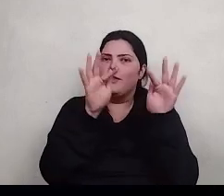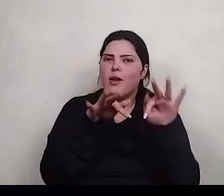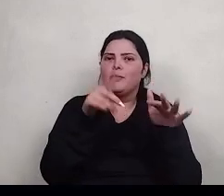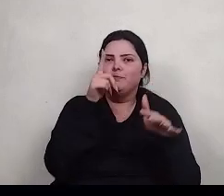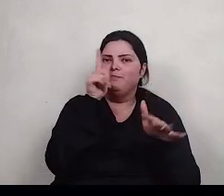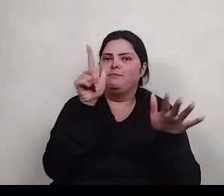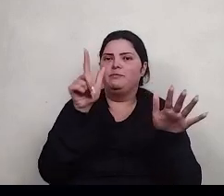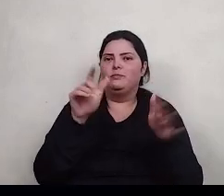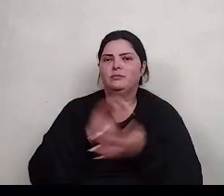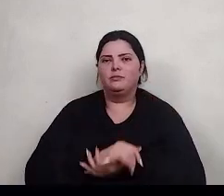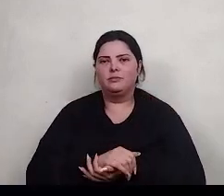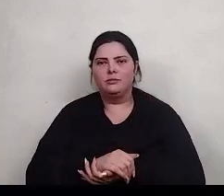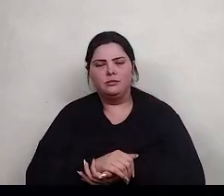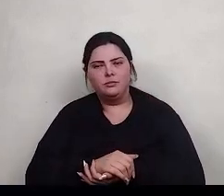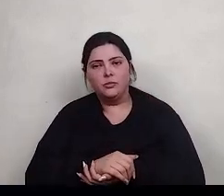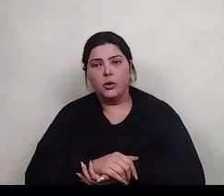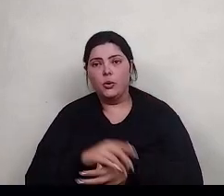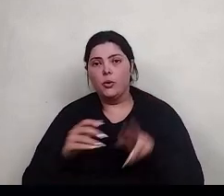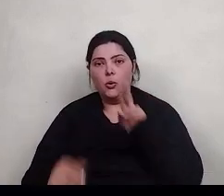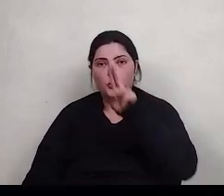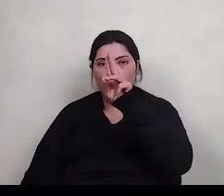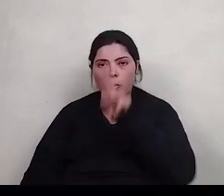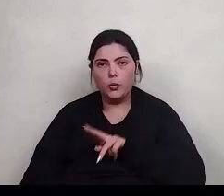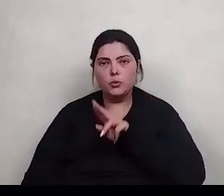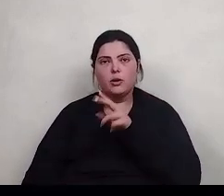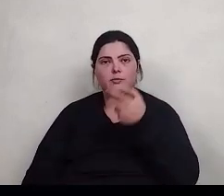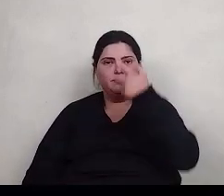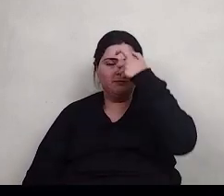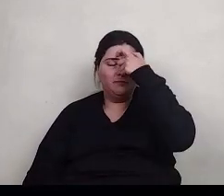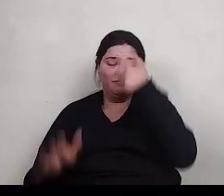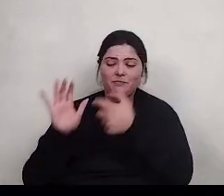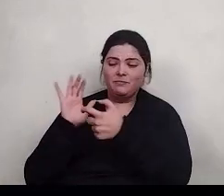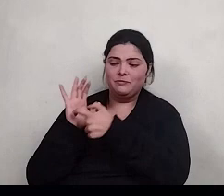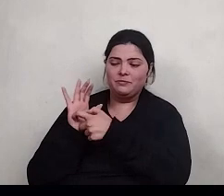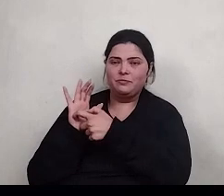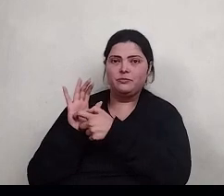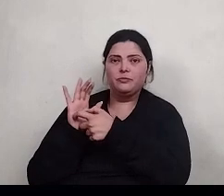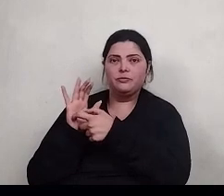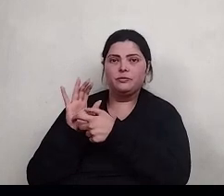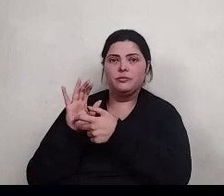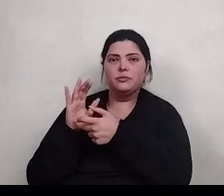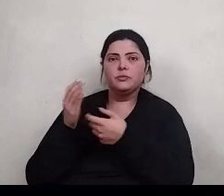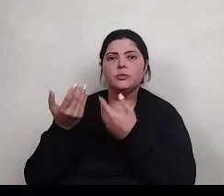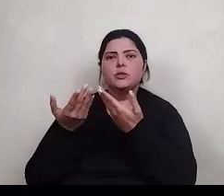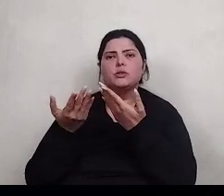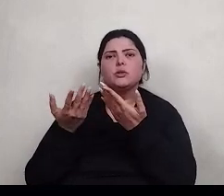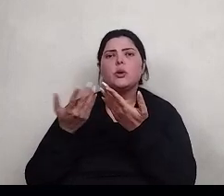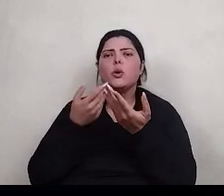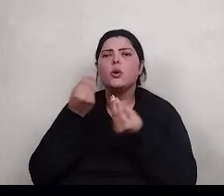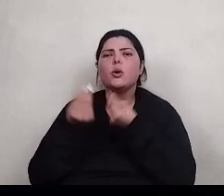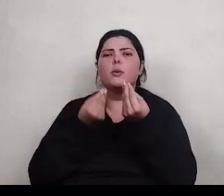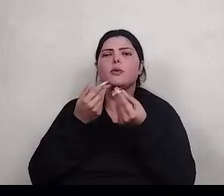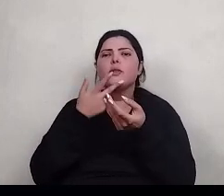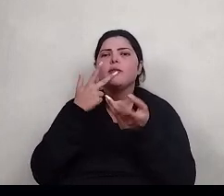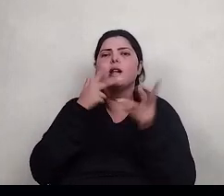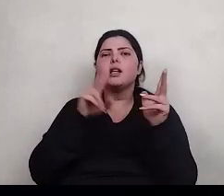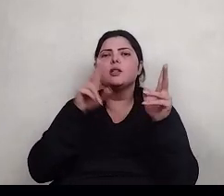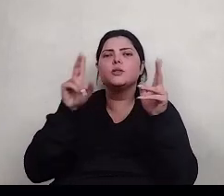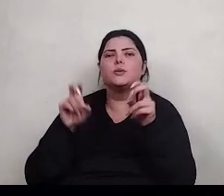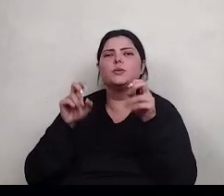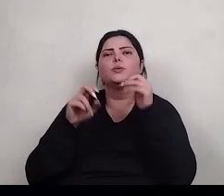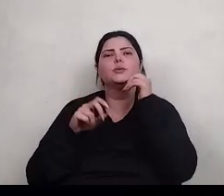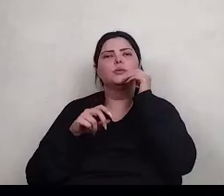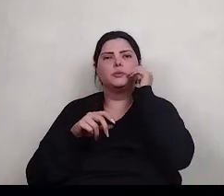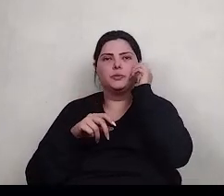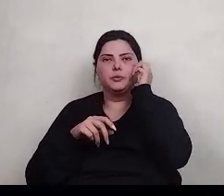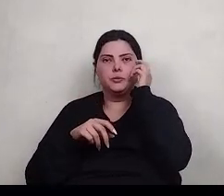o usuário e inteligência artificial. Quando eu estava vindo para cá, eu pensei assim, como que eu posso introduzir esse tema, né? Como que eu posso falar